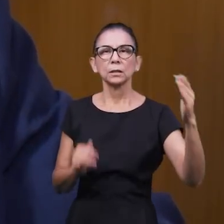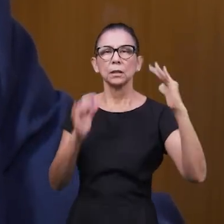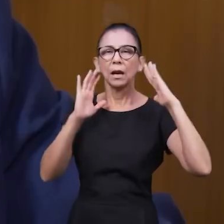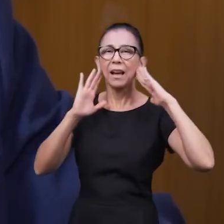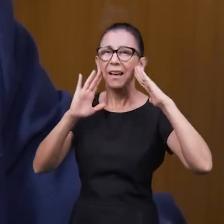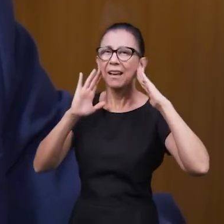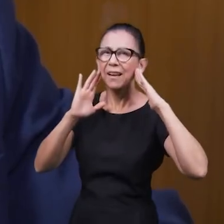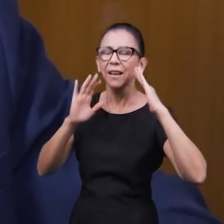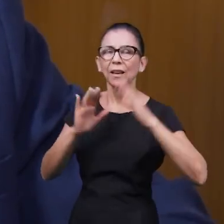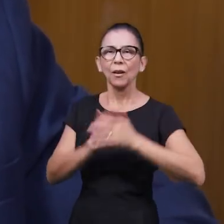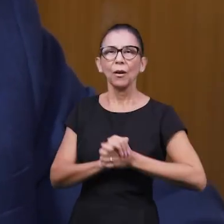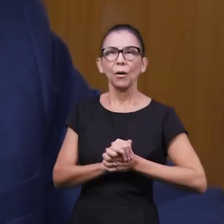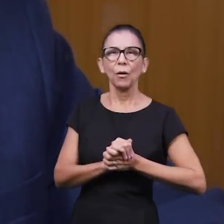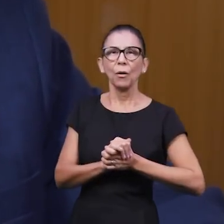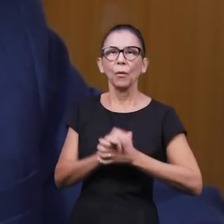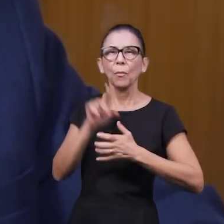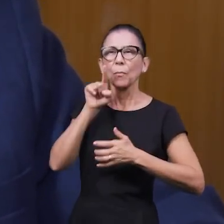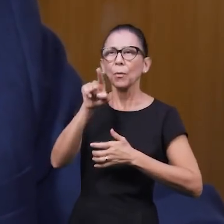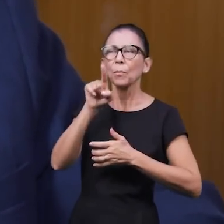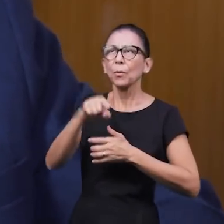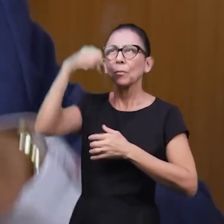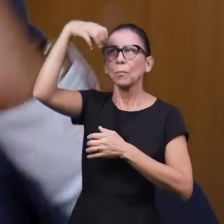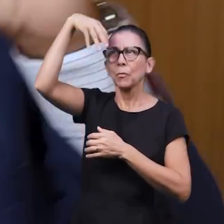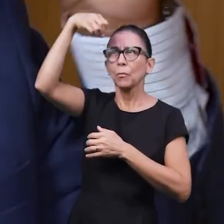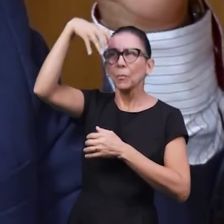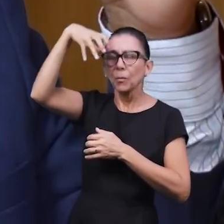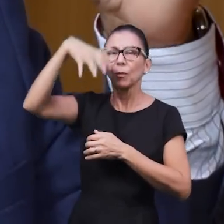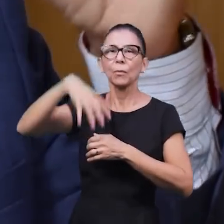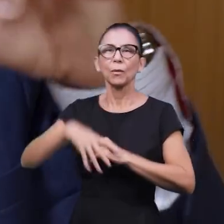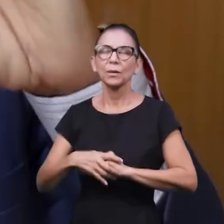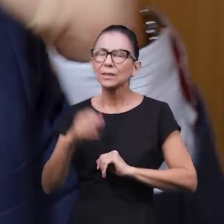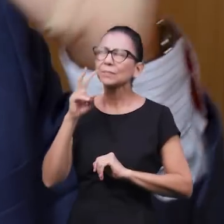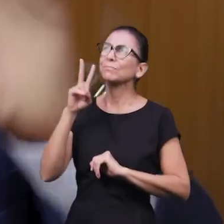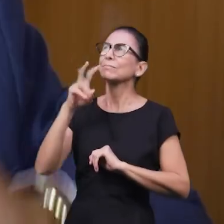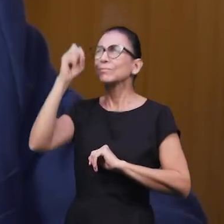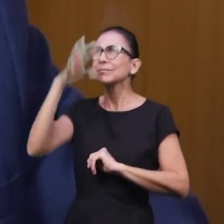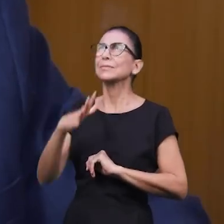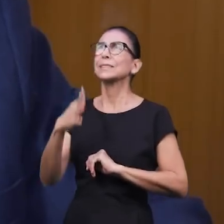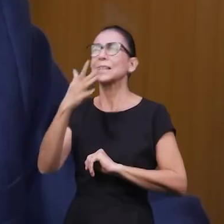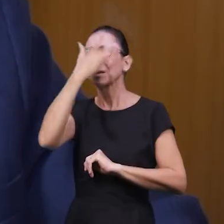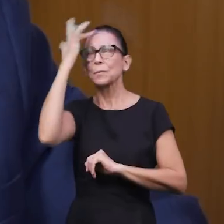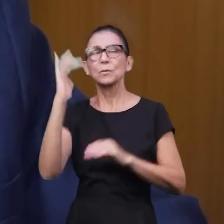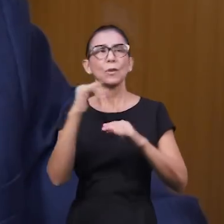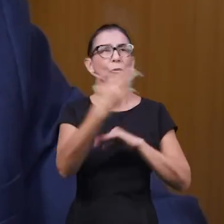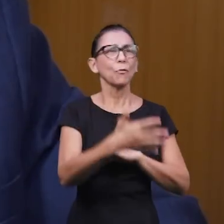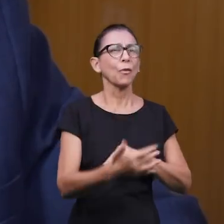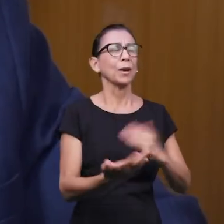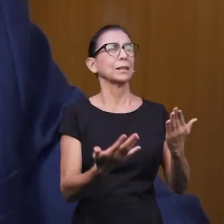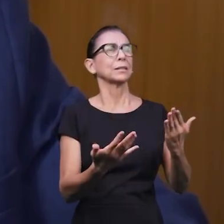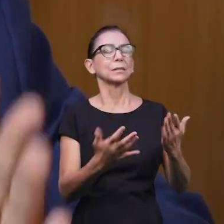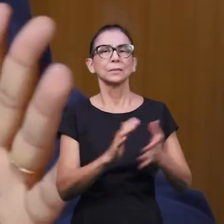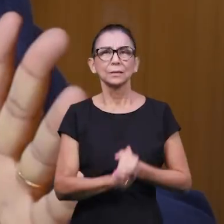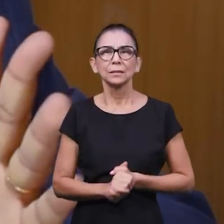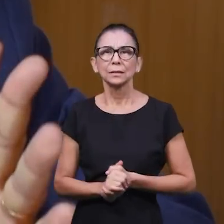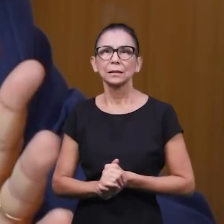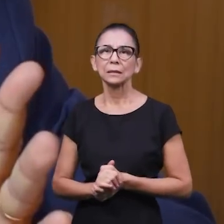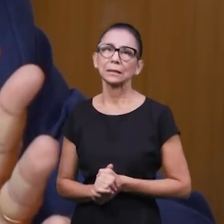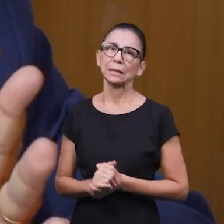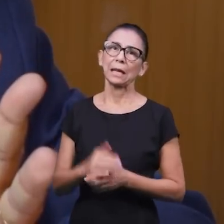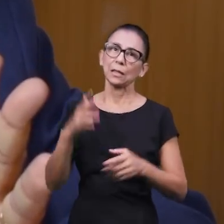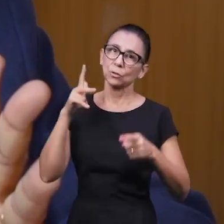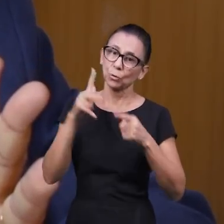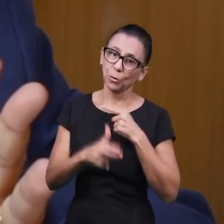Deus. Este momento a era da informação, a era que vivemos, é uma era da alta